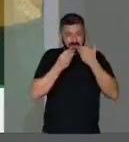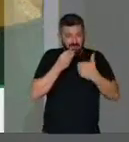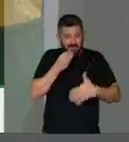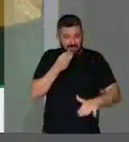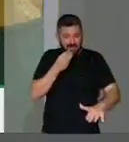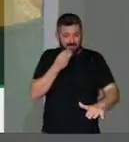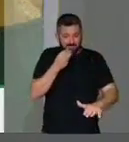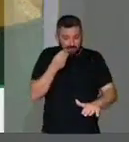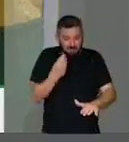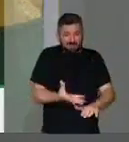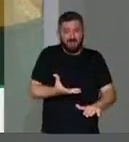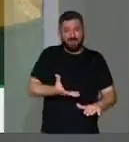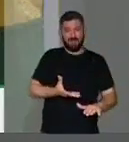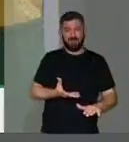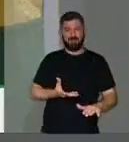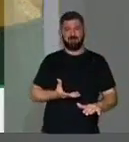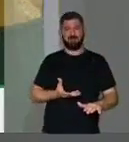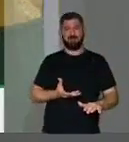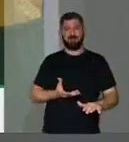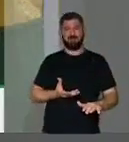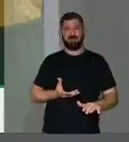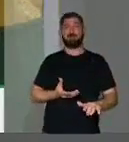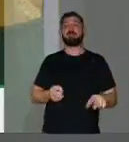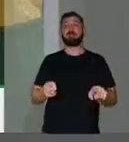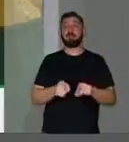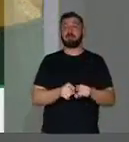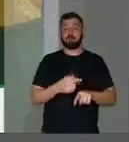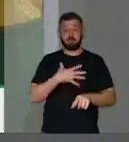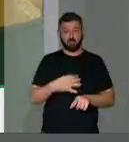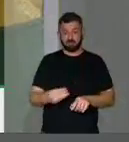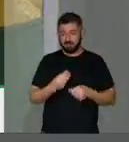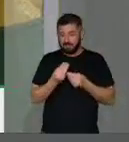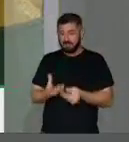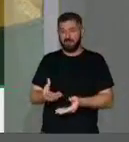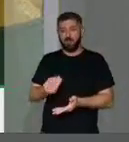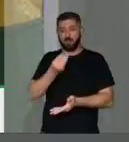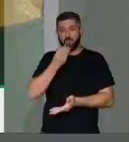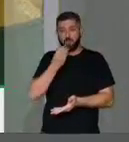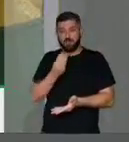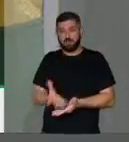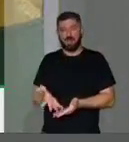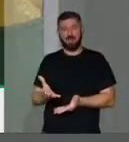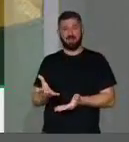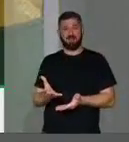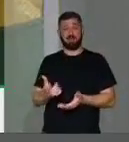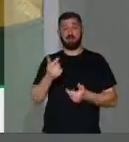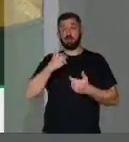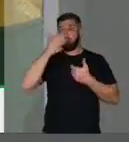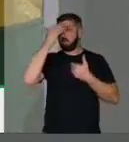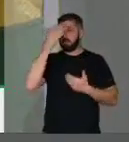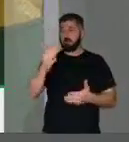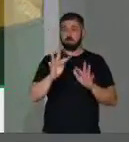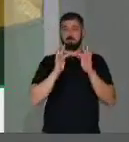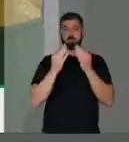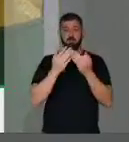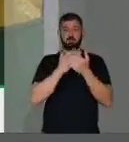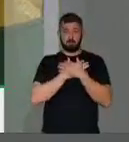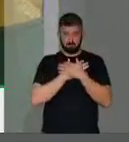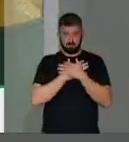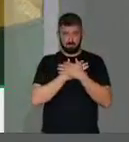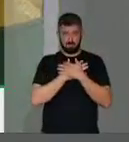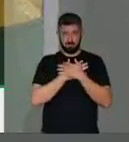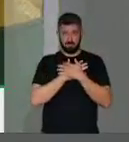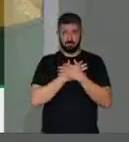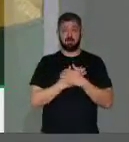crianças. As nossas crianças e os nossos filhos. Agradeço aqui, em nome da minha família,